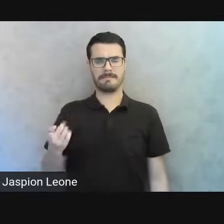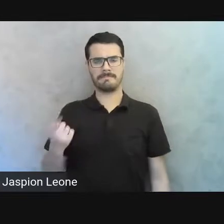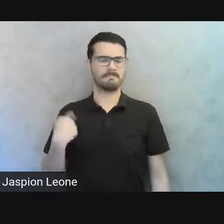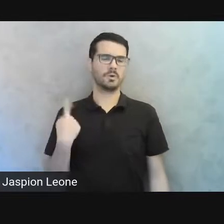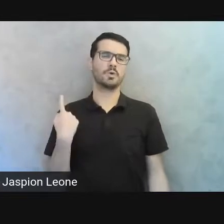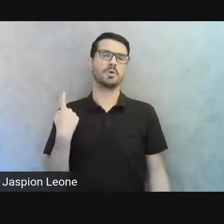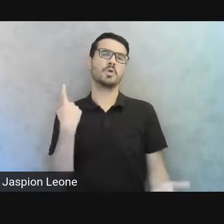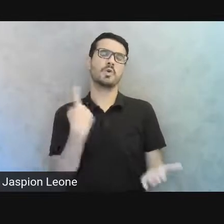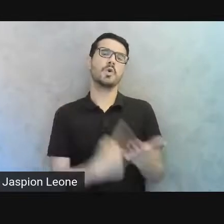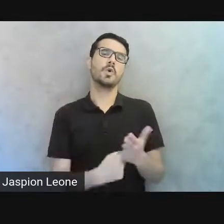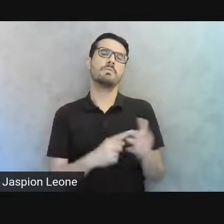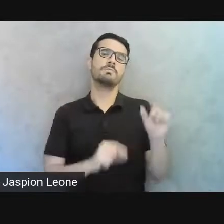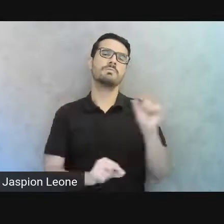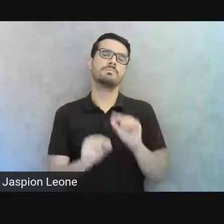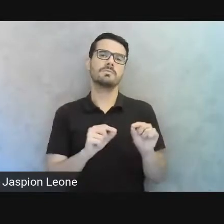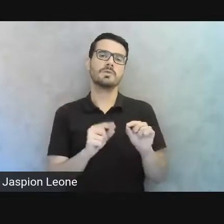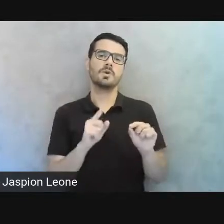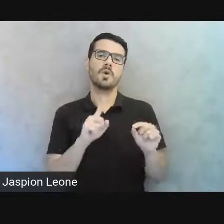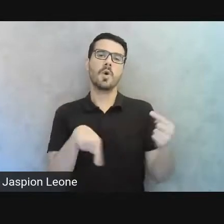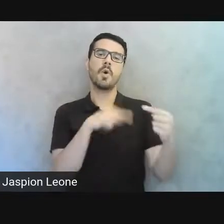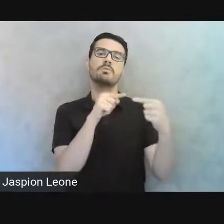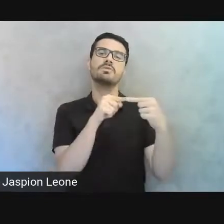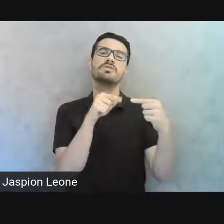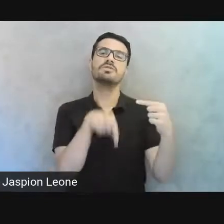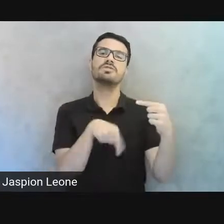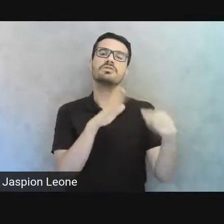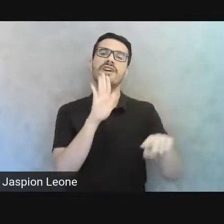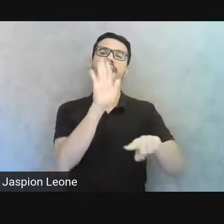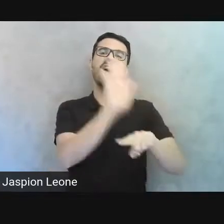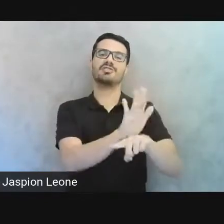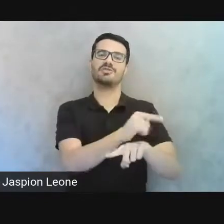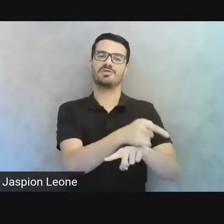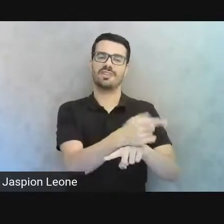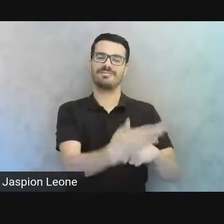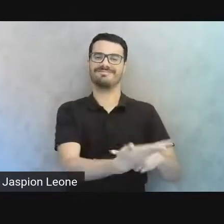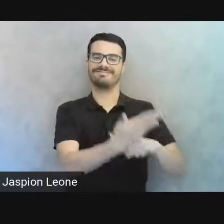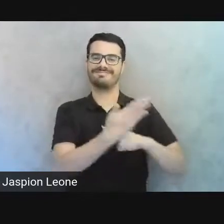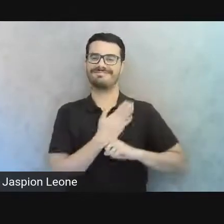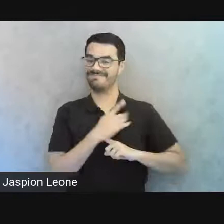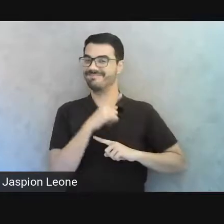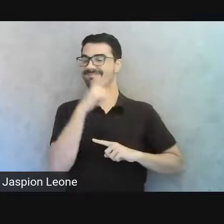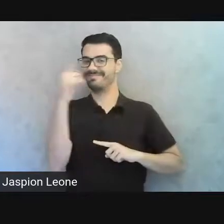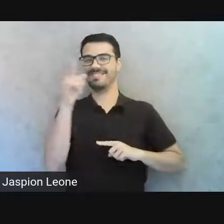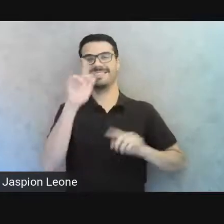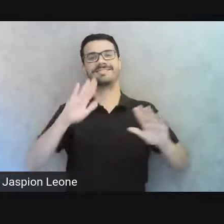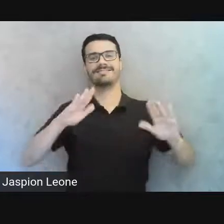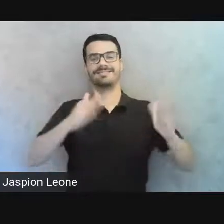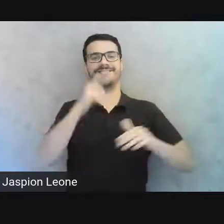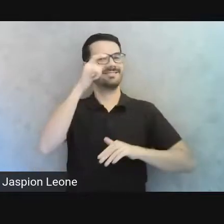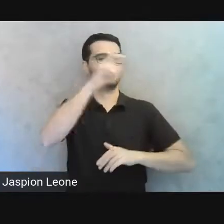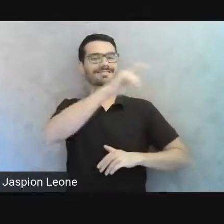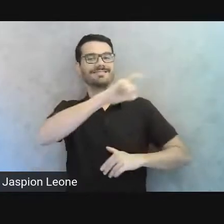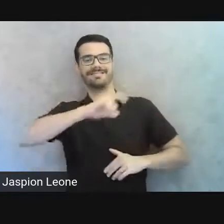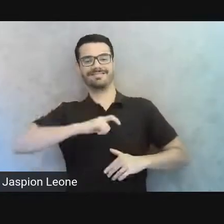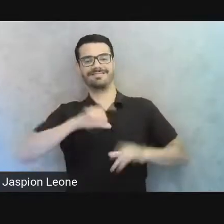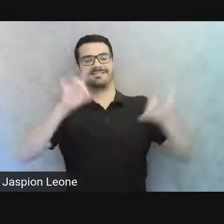comprometendo, em boa medida, o ideal de não captura do sistema por interesses especiais, ou